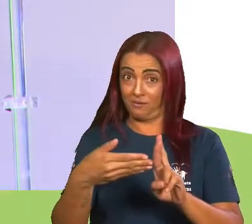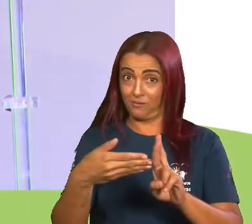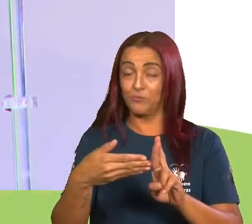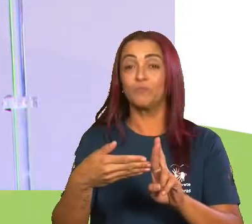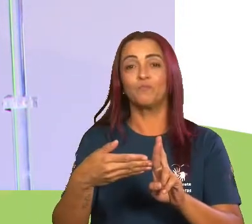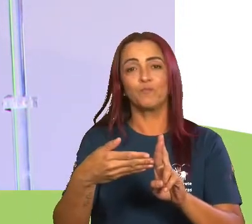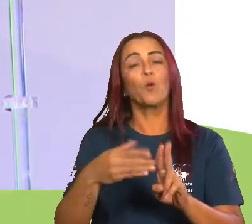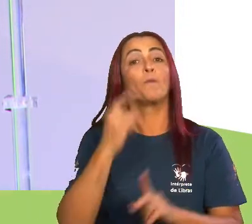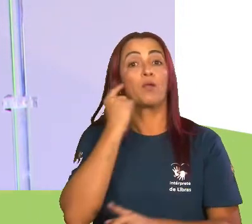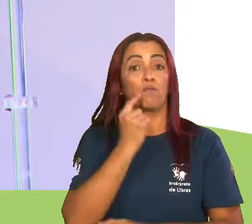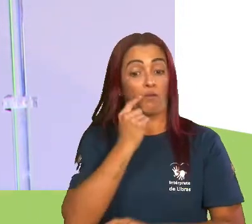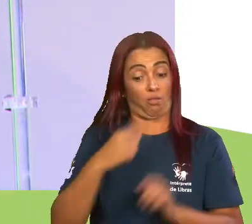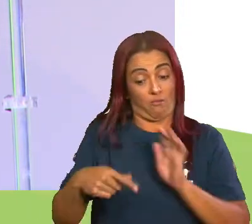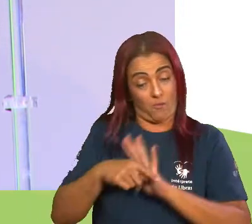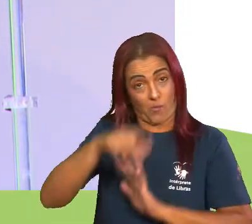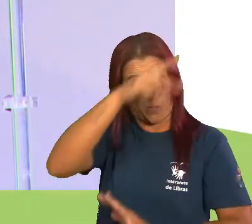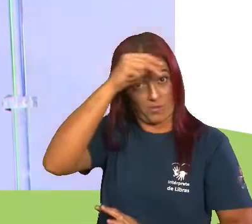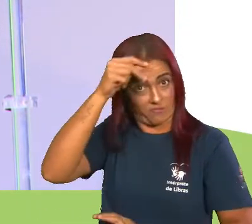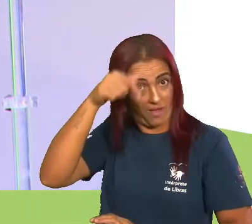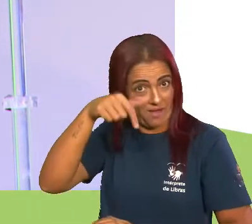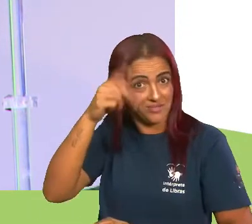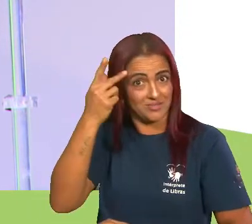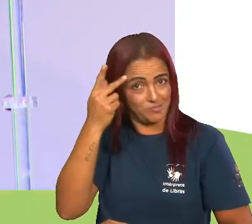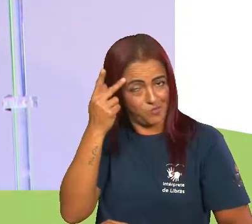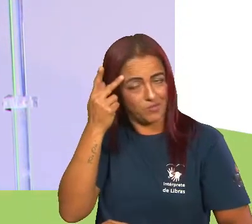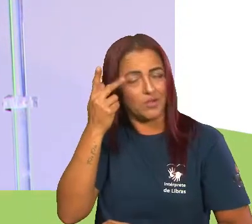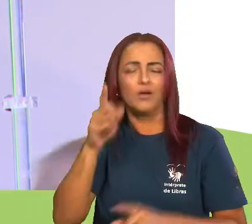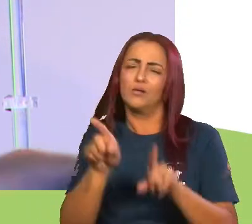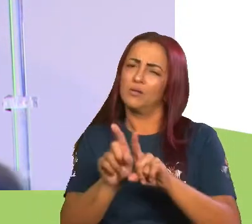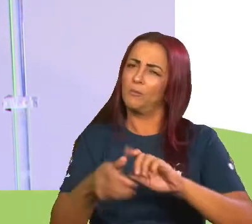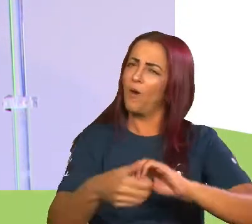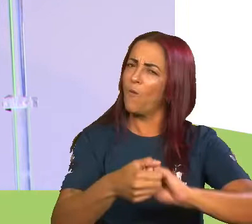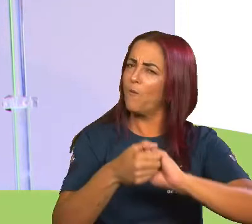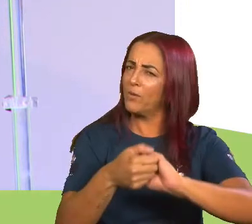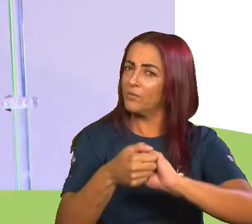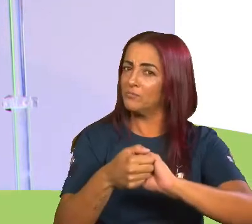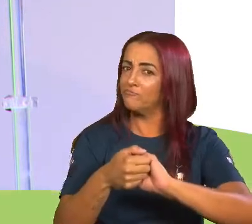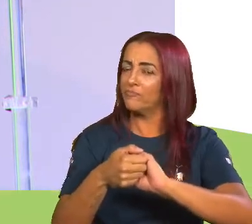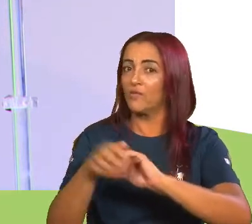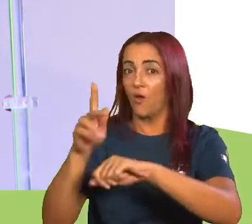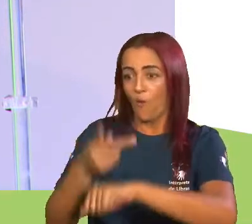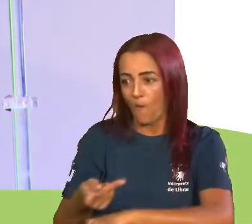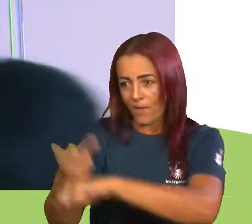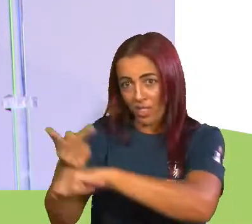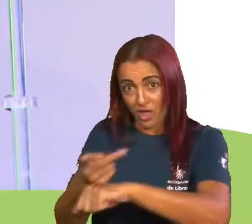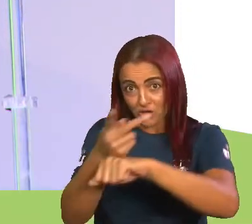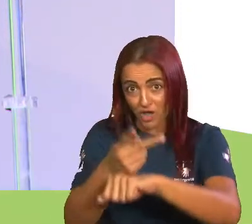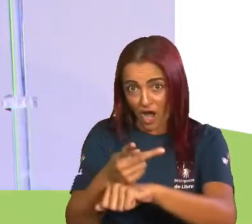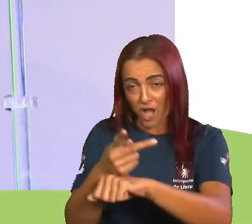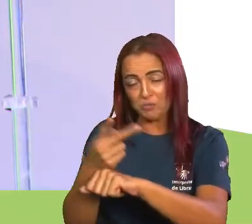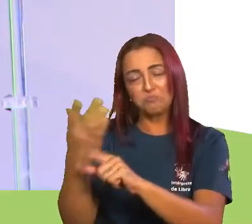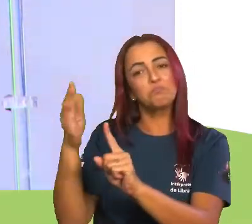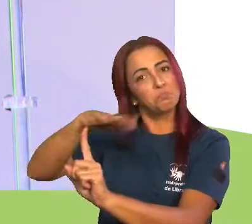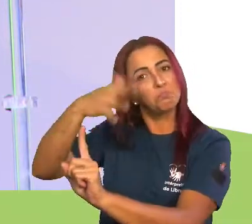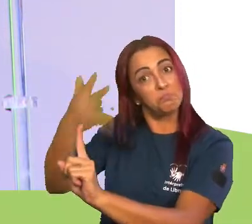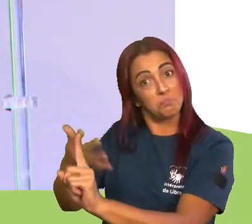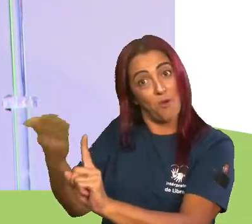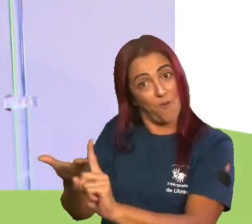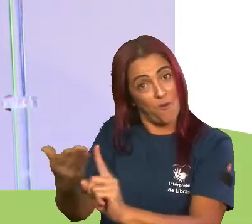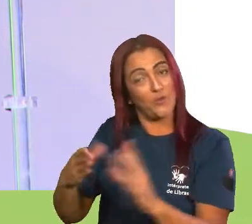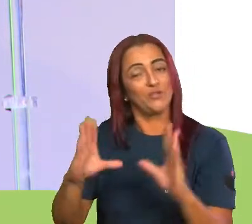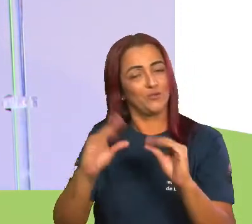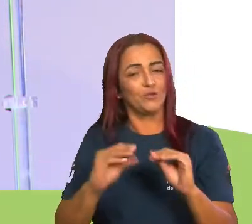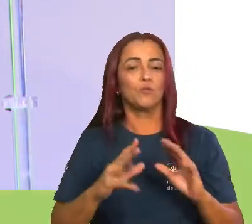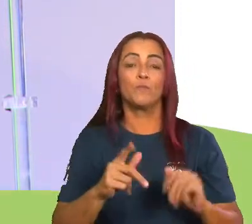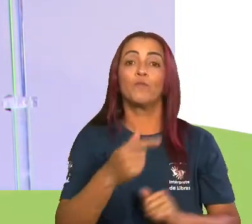Nunes. Gostaria de cumprimentar aos homenageados da noite. O